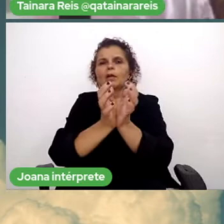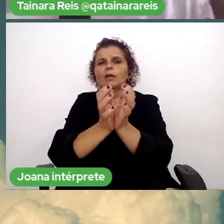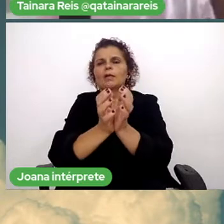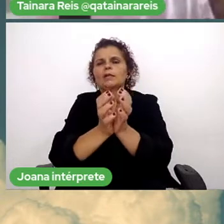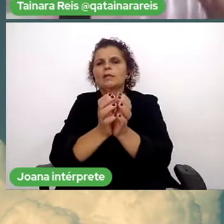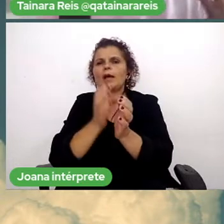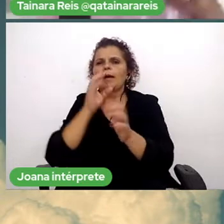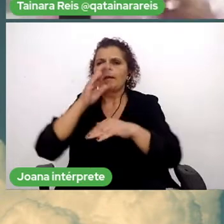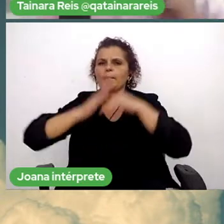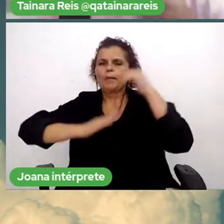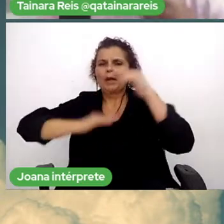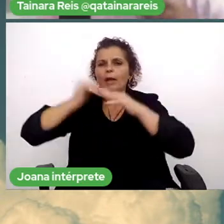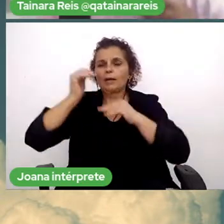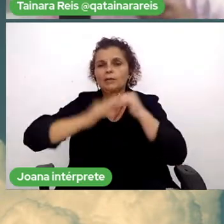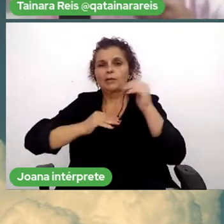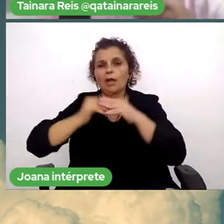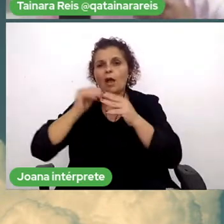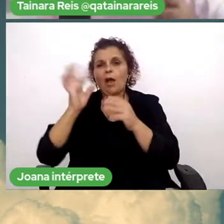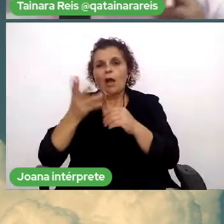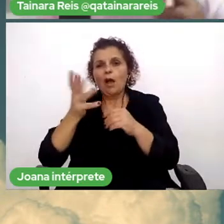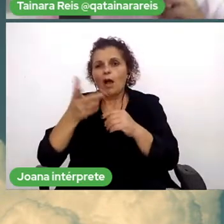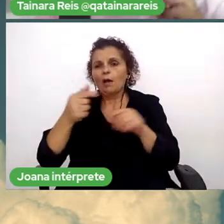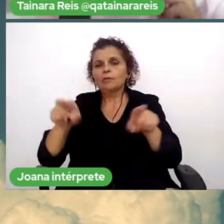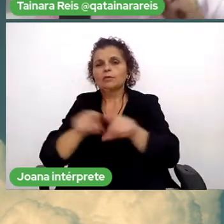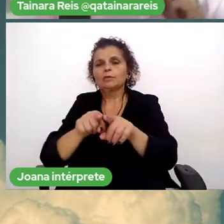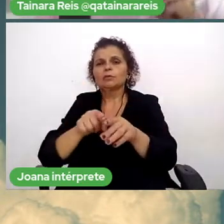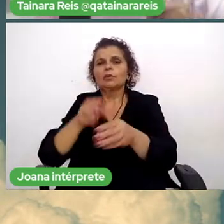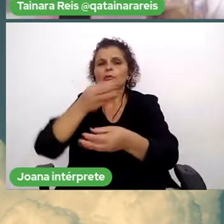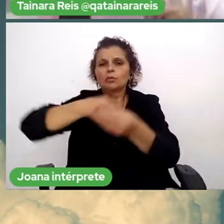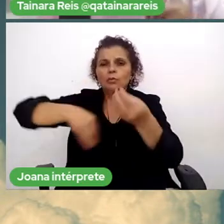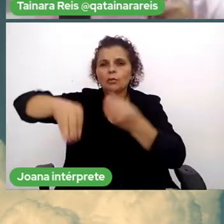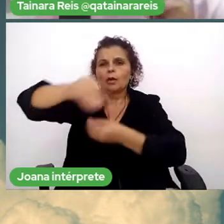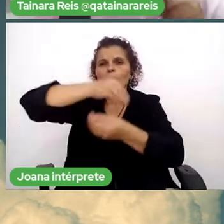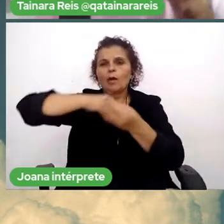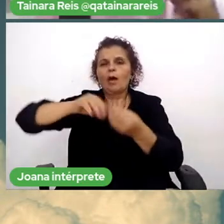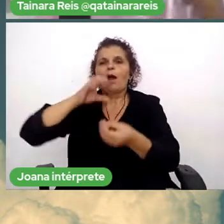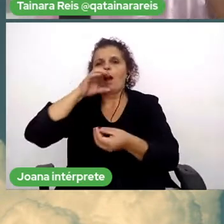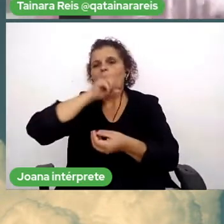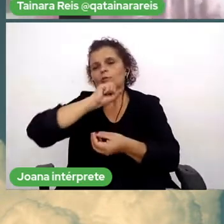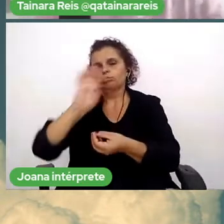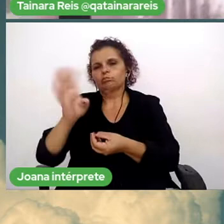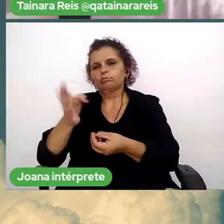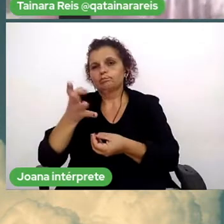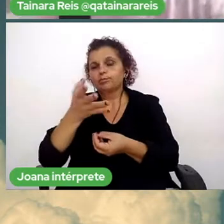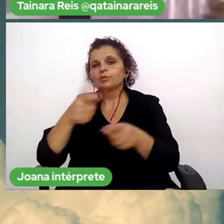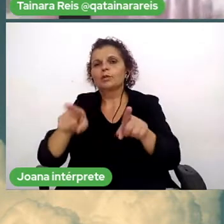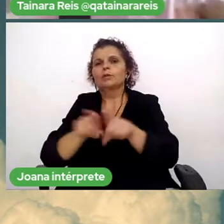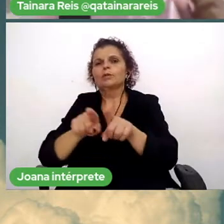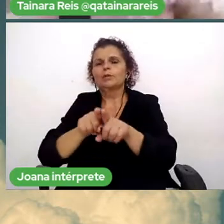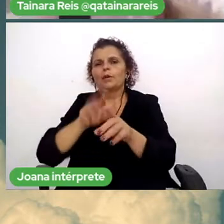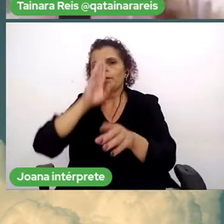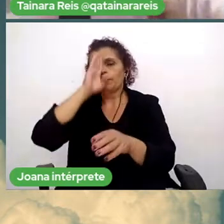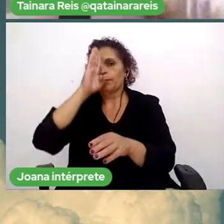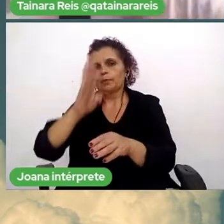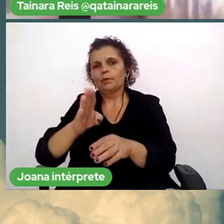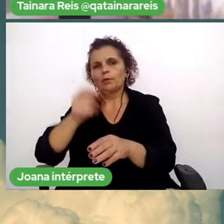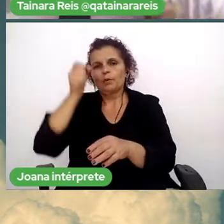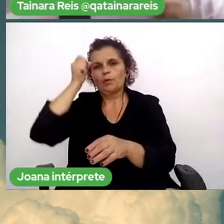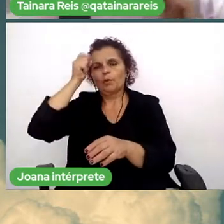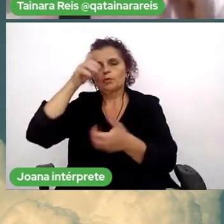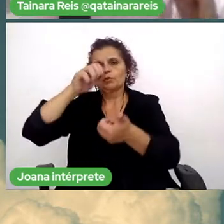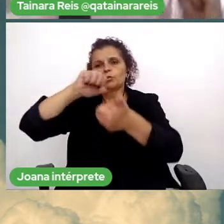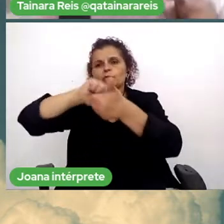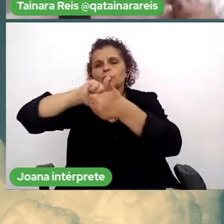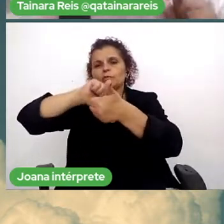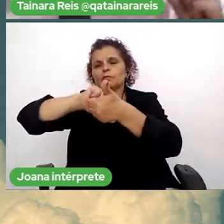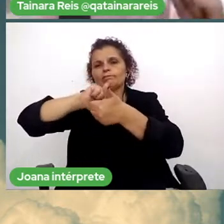e sigam alguns princípios de um ciclo de desenvolvimento de software ágil. E um desses princípios é a cultura de qualidade, né?